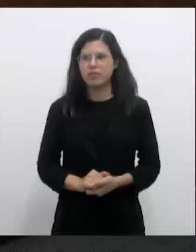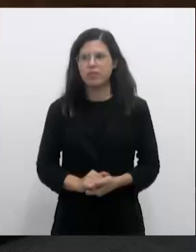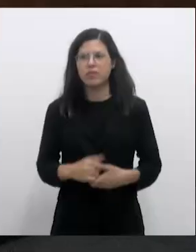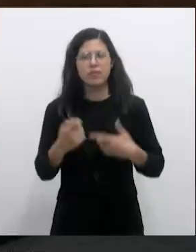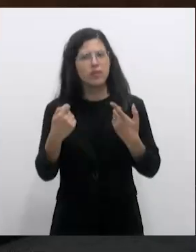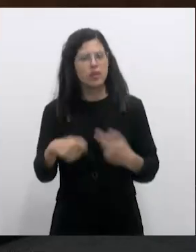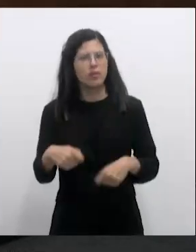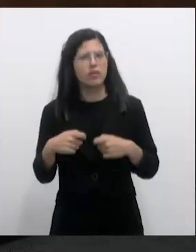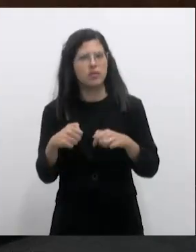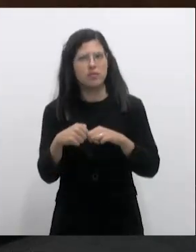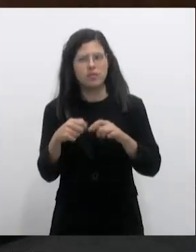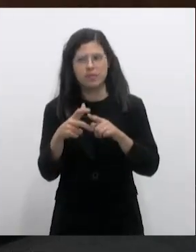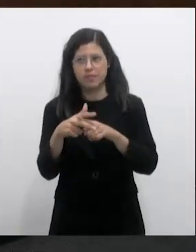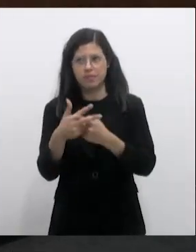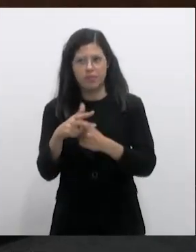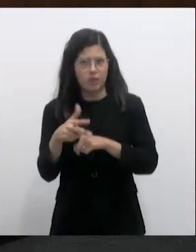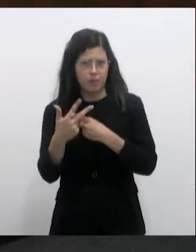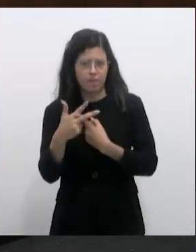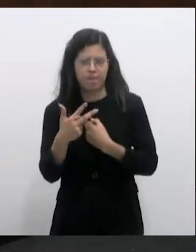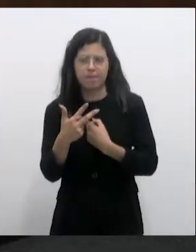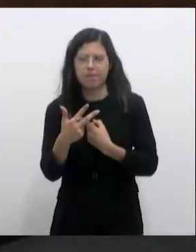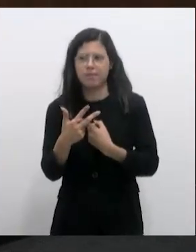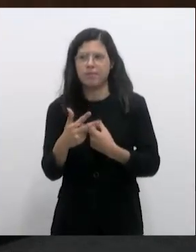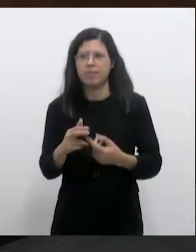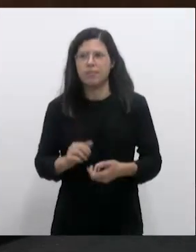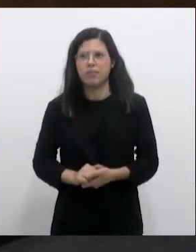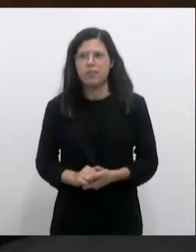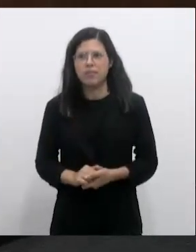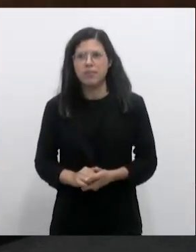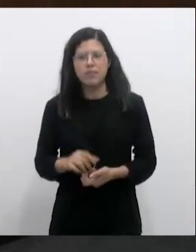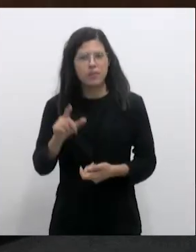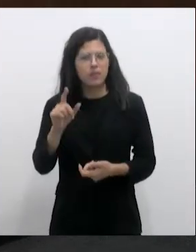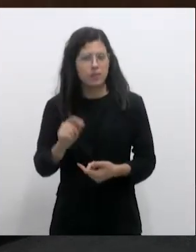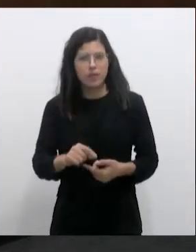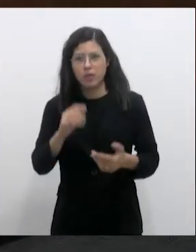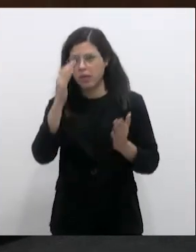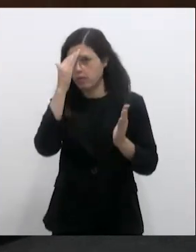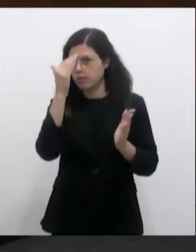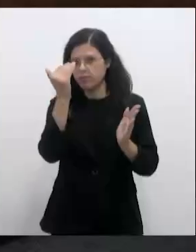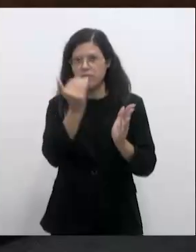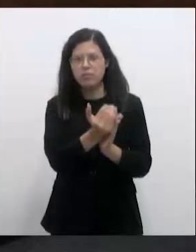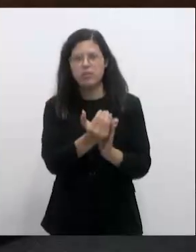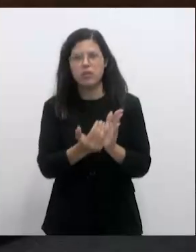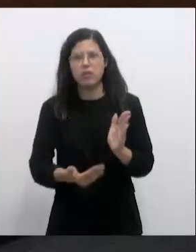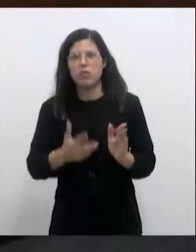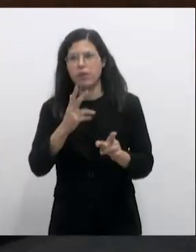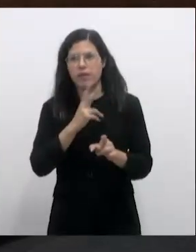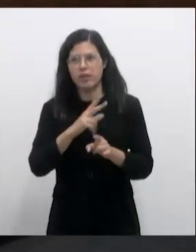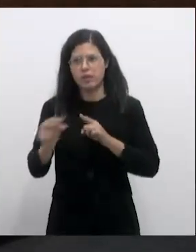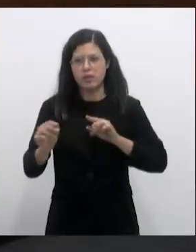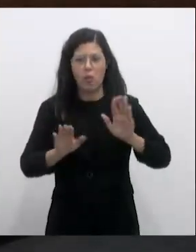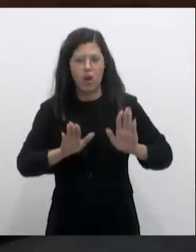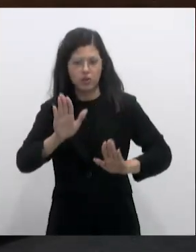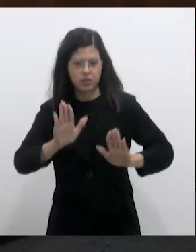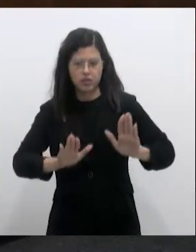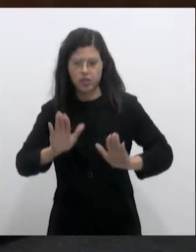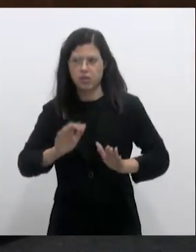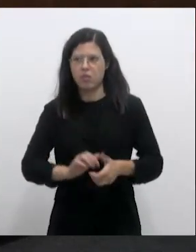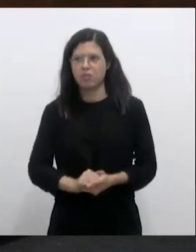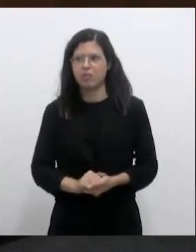preciso fazer um ajuste de conduta. O que ela cumpriu quando ganhou essa